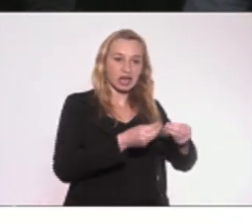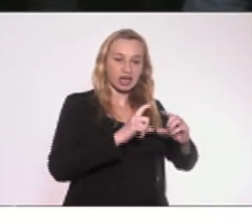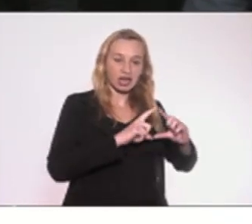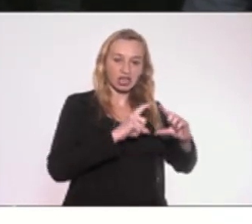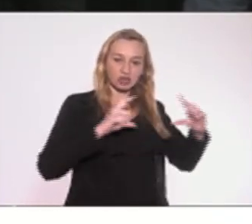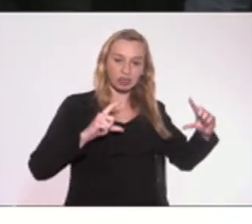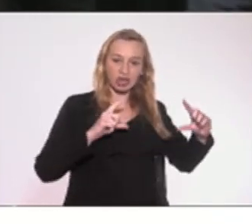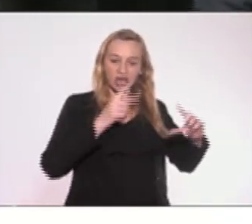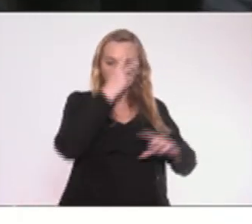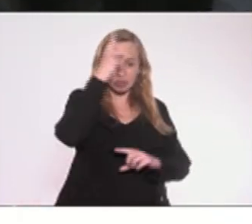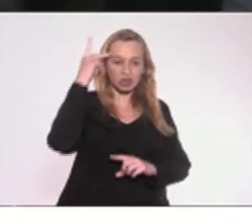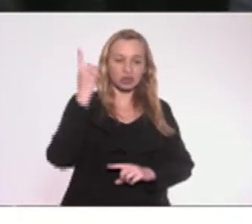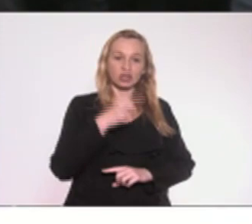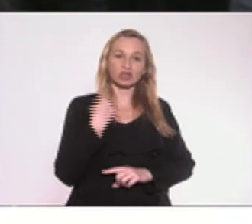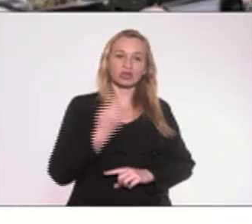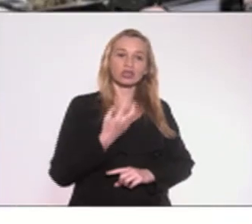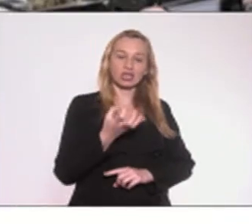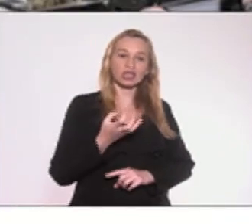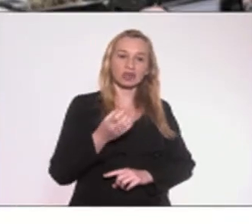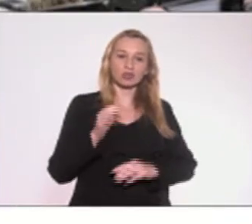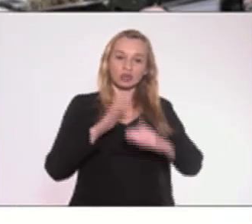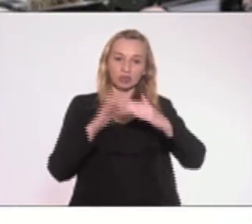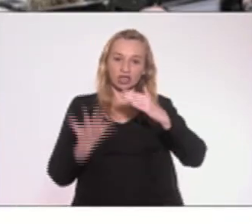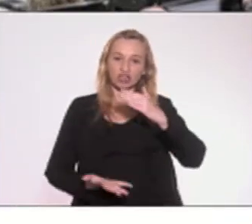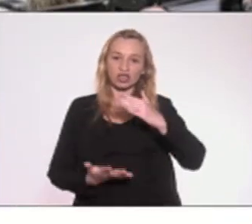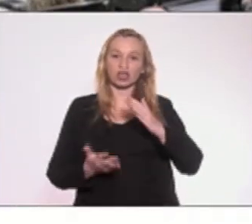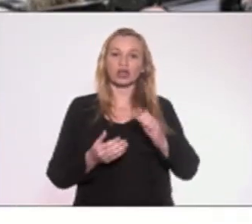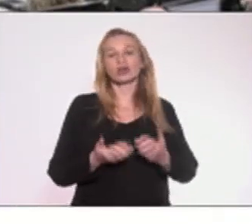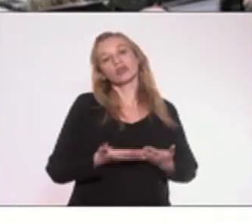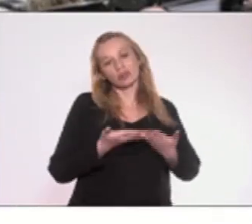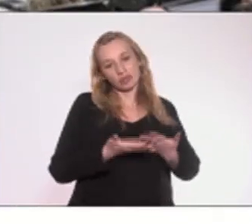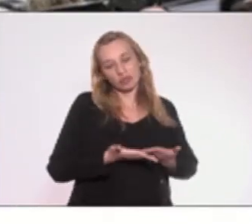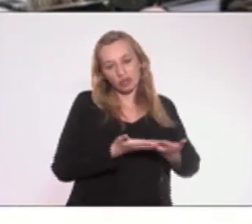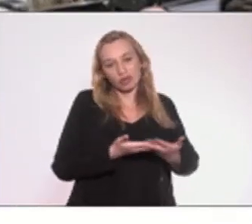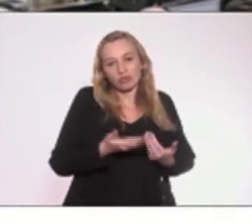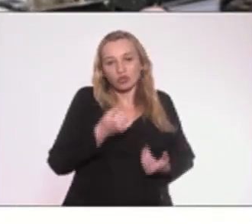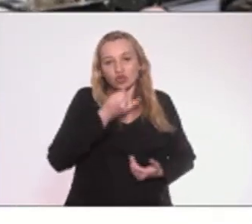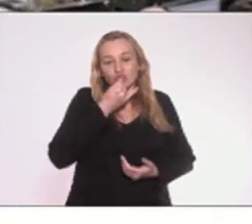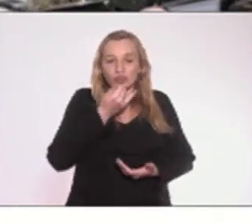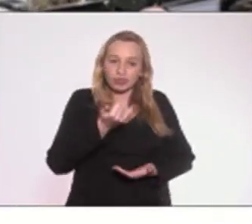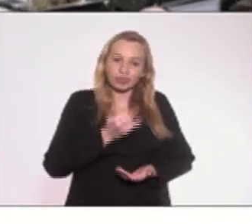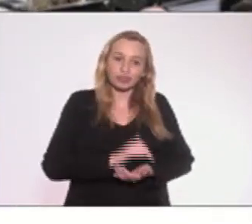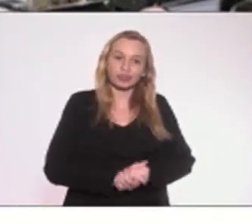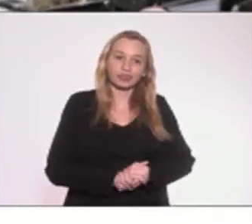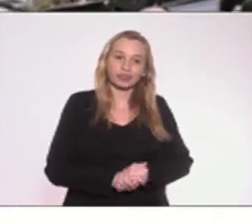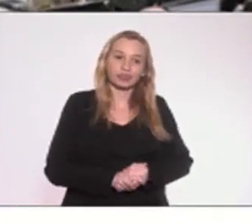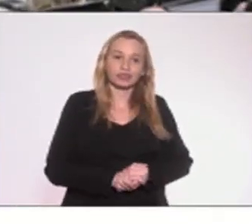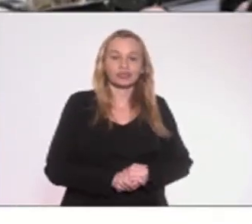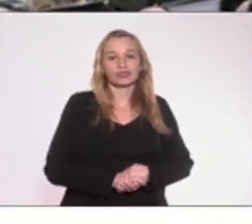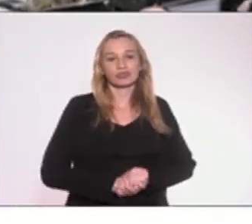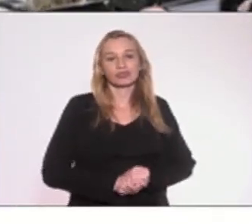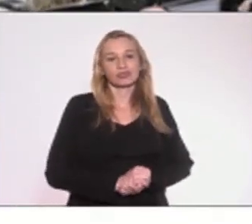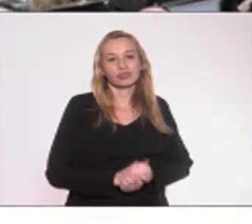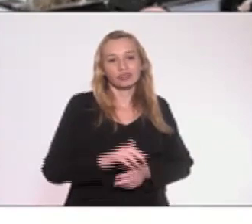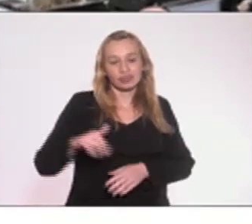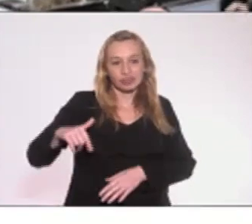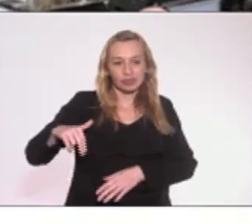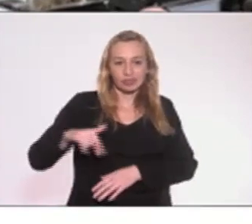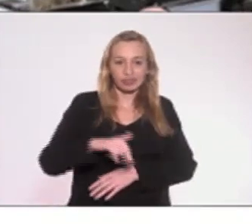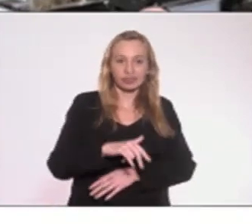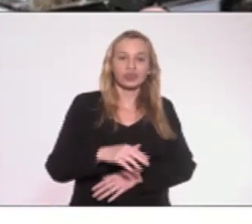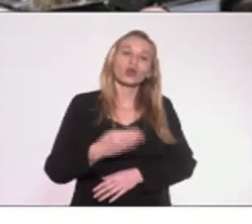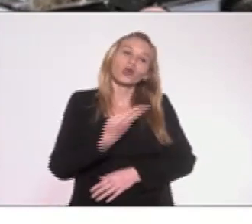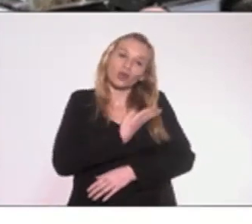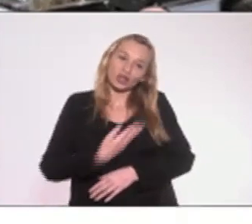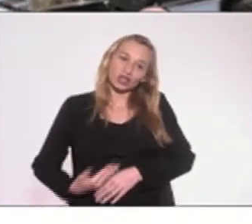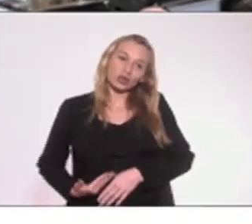para as pessoas que nós resolvemos homenagear. Por favor, me desculpe eu deslocá-los. O governador já